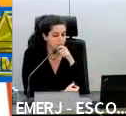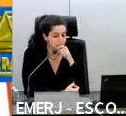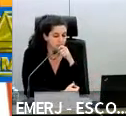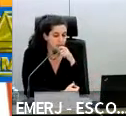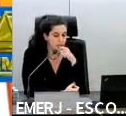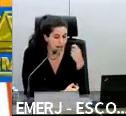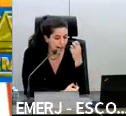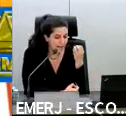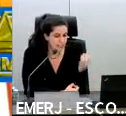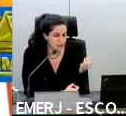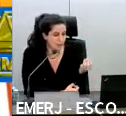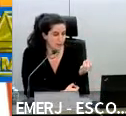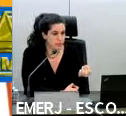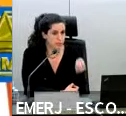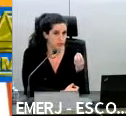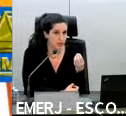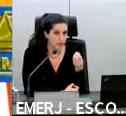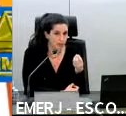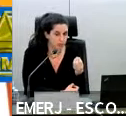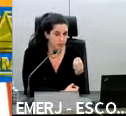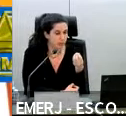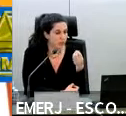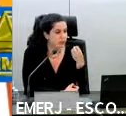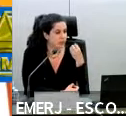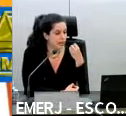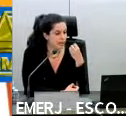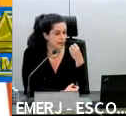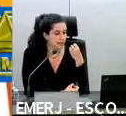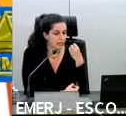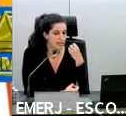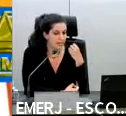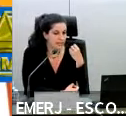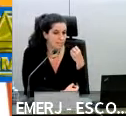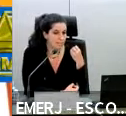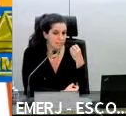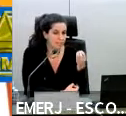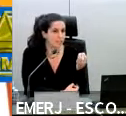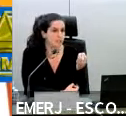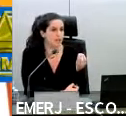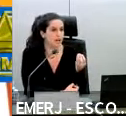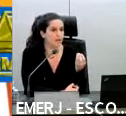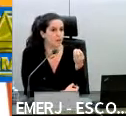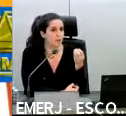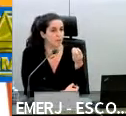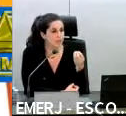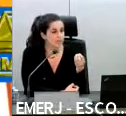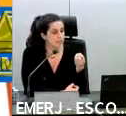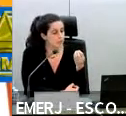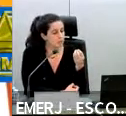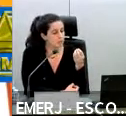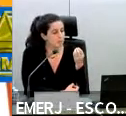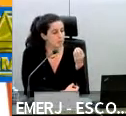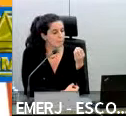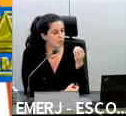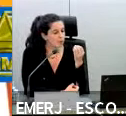mas esse espaço de diálogo, ele é privilegiado e me